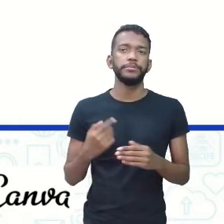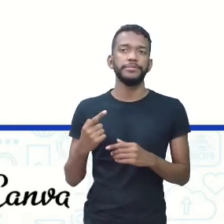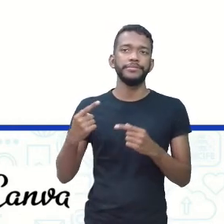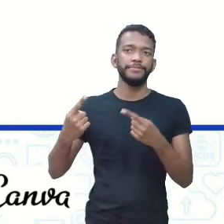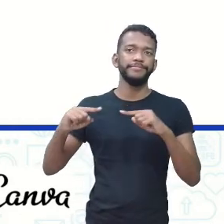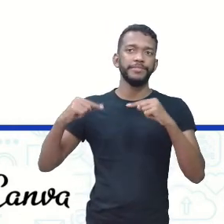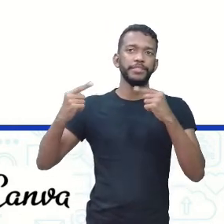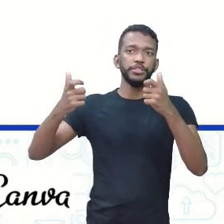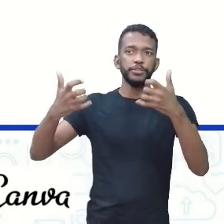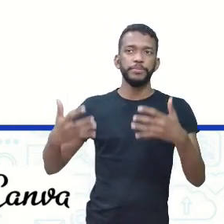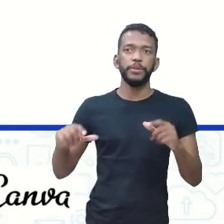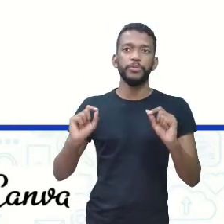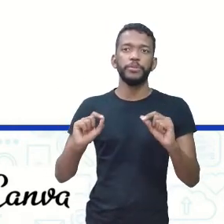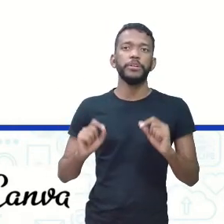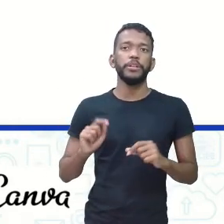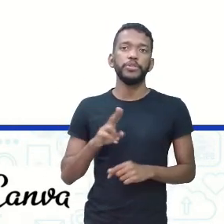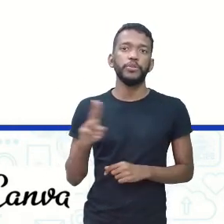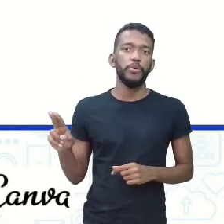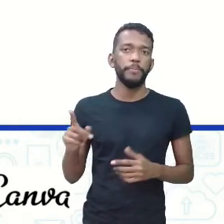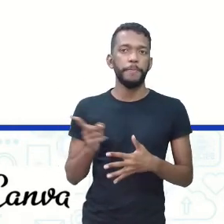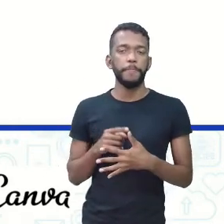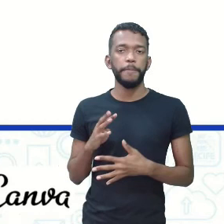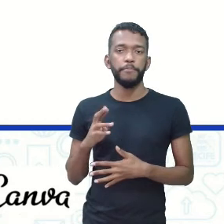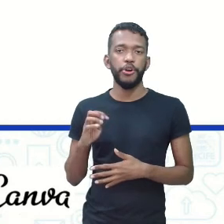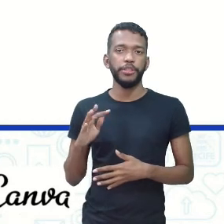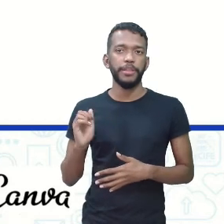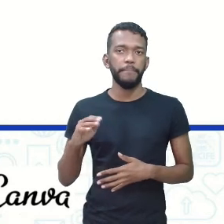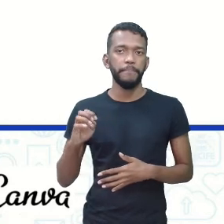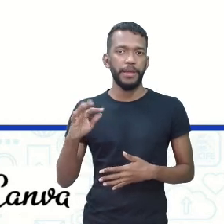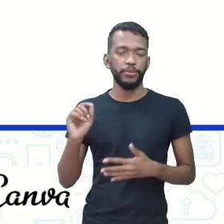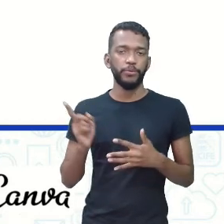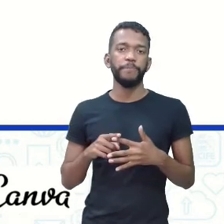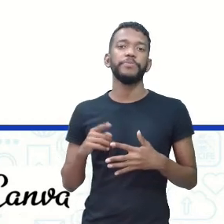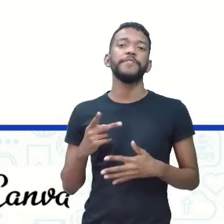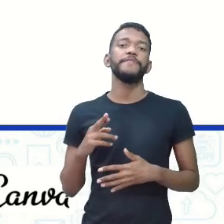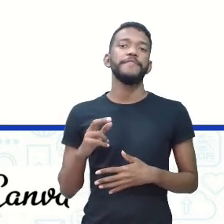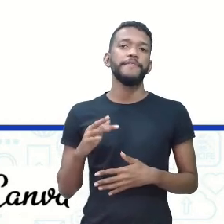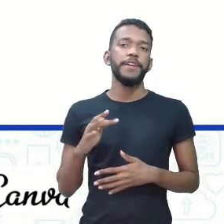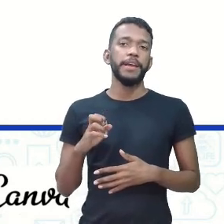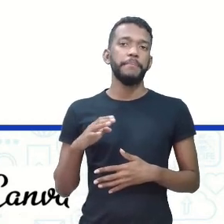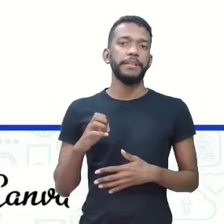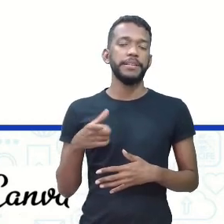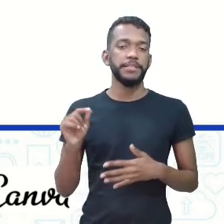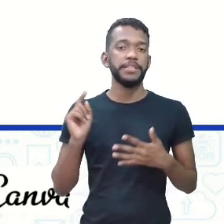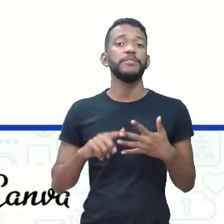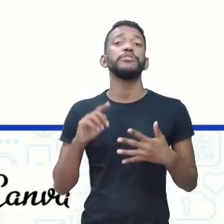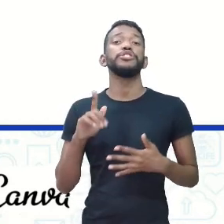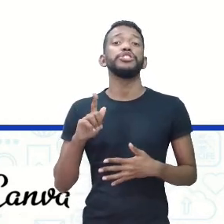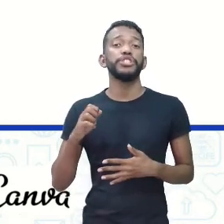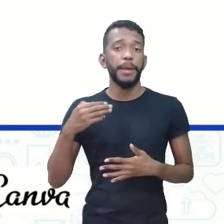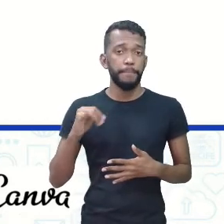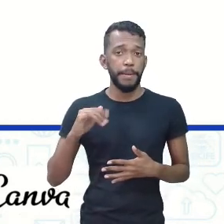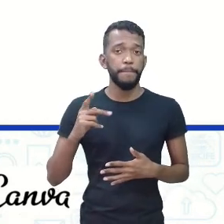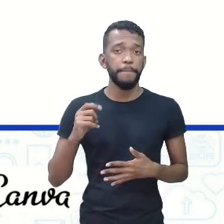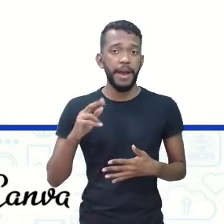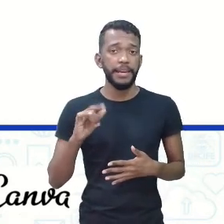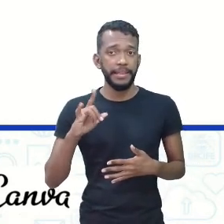acima, ele é conhecido como brotamento, fragmentação,